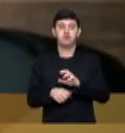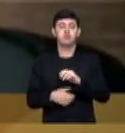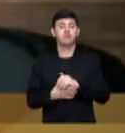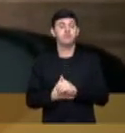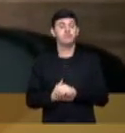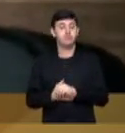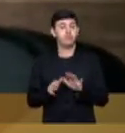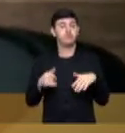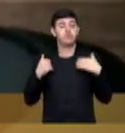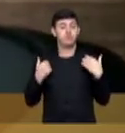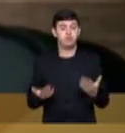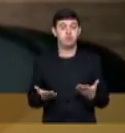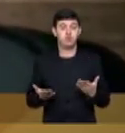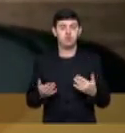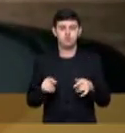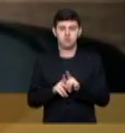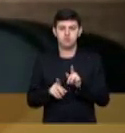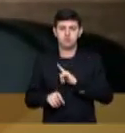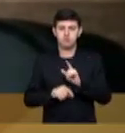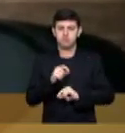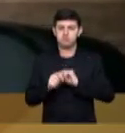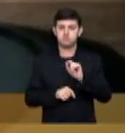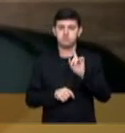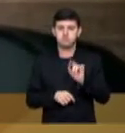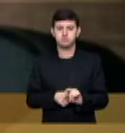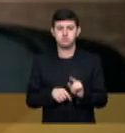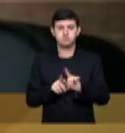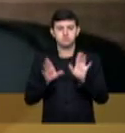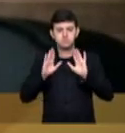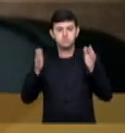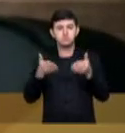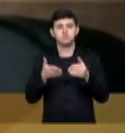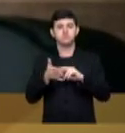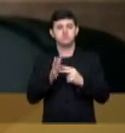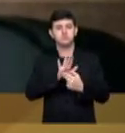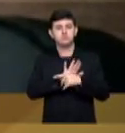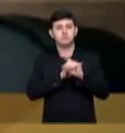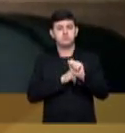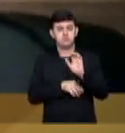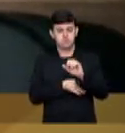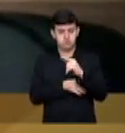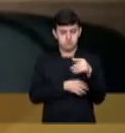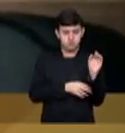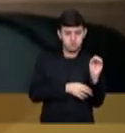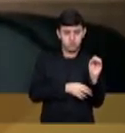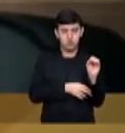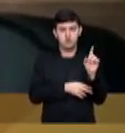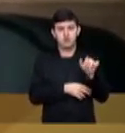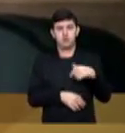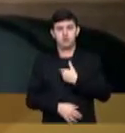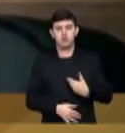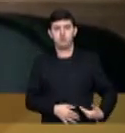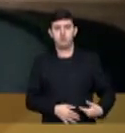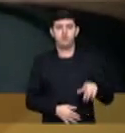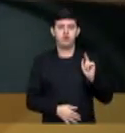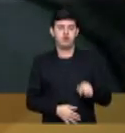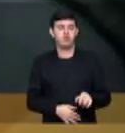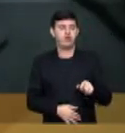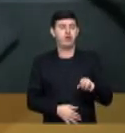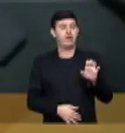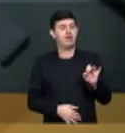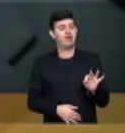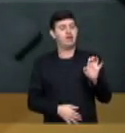Há, dessa forma, um direcionamento das ações de governo do ente local para